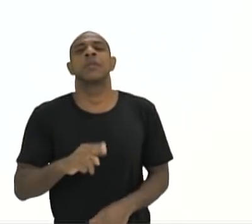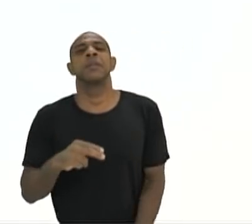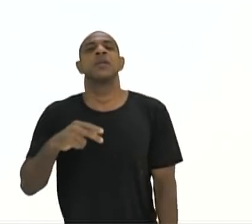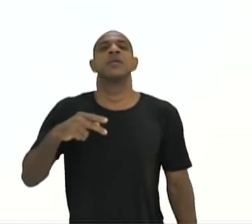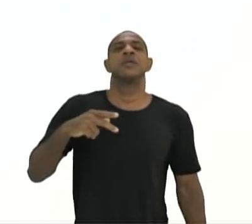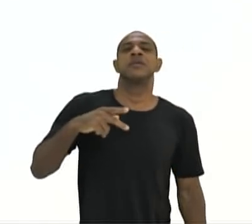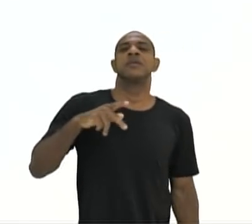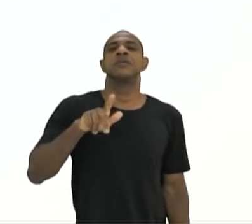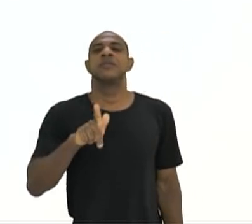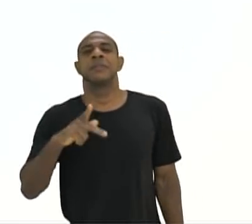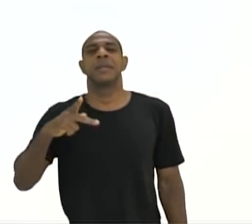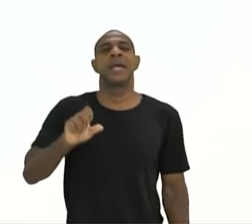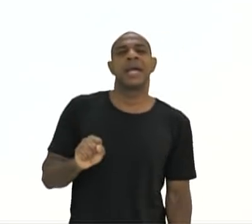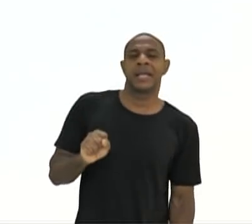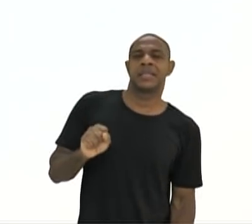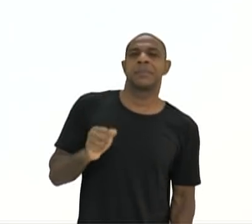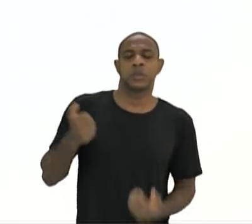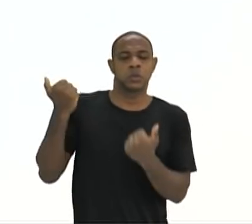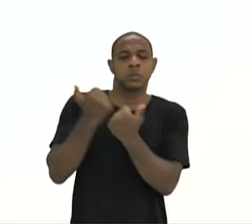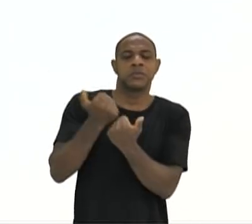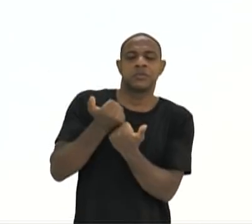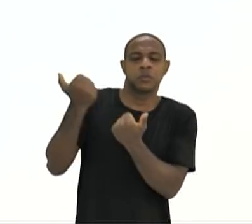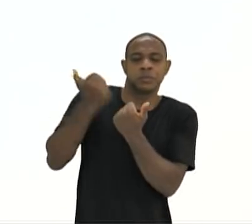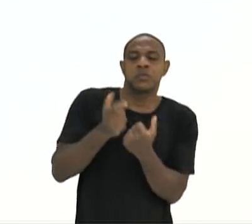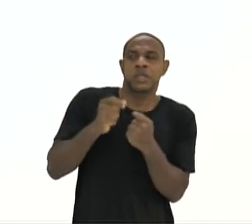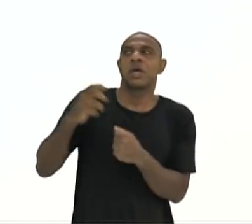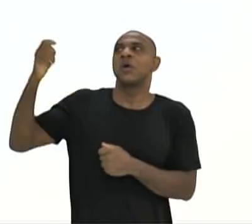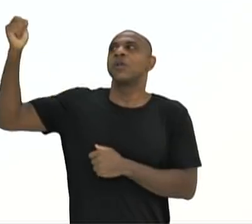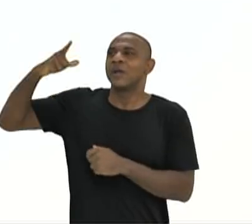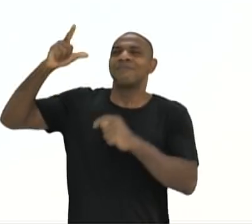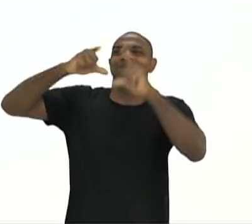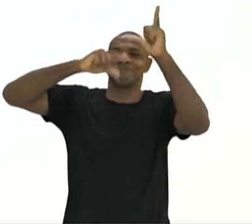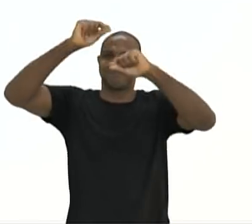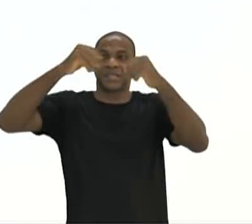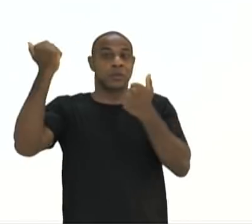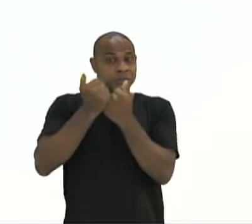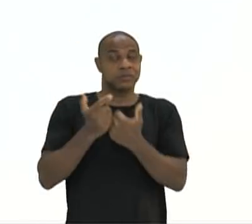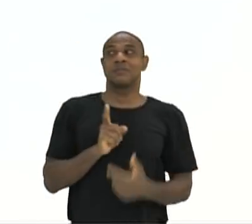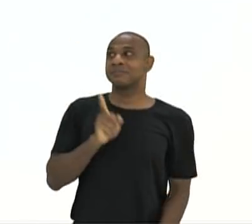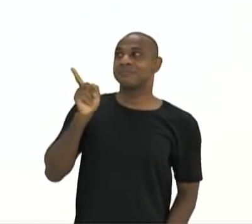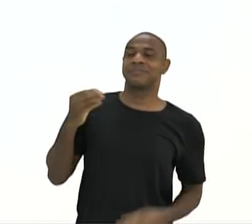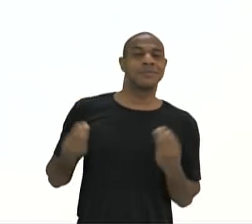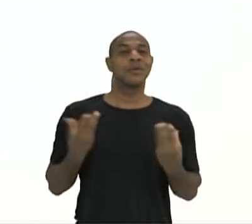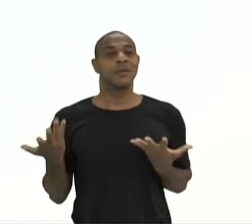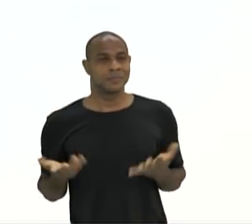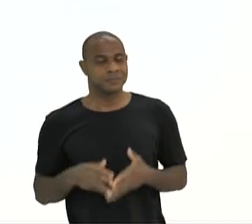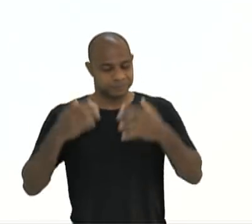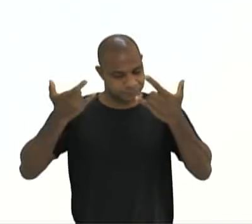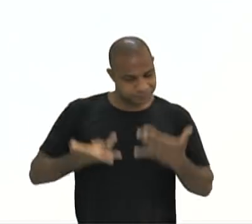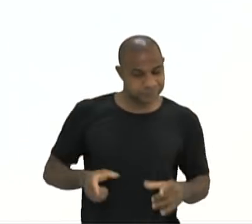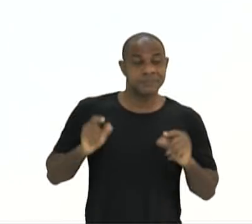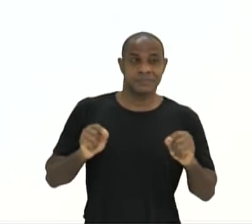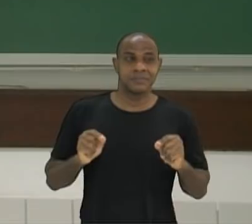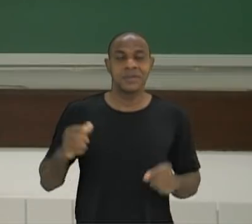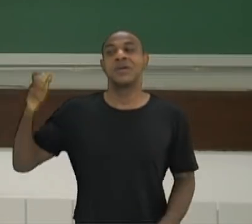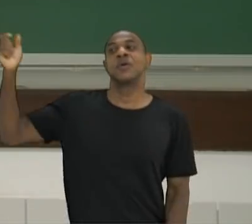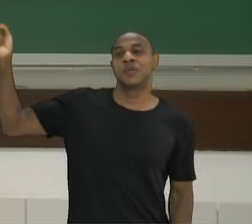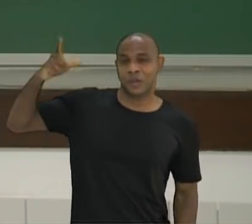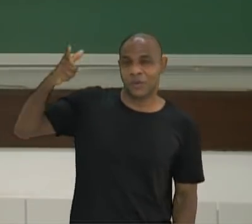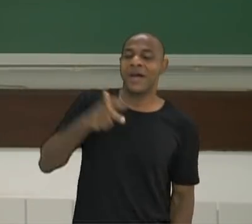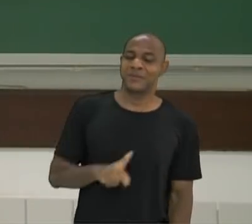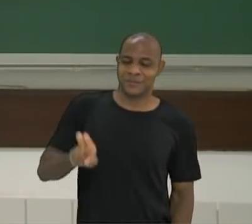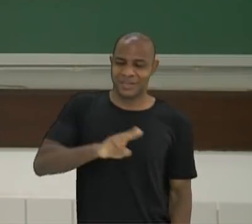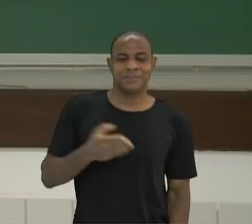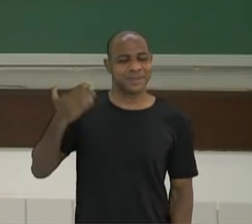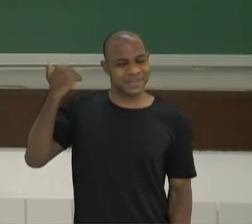GPS em substituição ao Sol e às estrelas? Lembrem que agora há pouco eu comentava com vocês dizendo que o Sol era